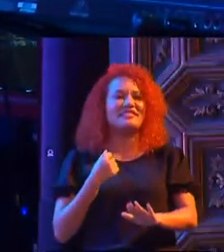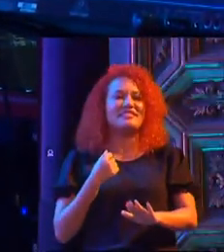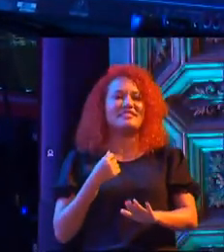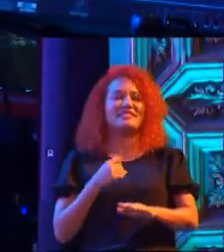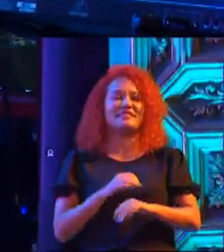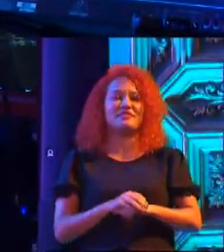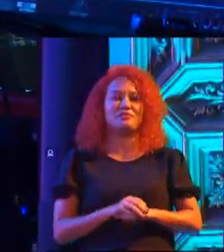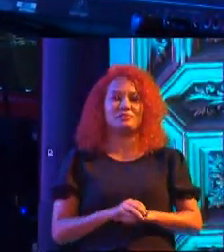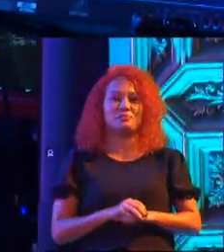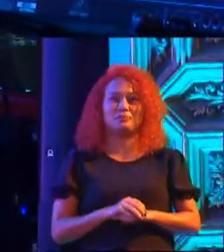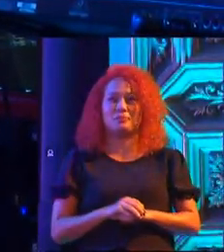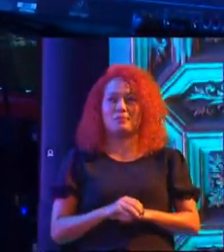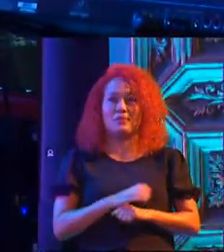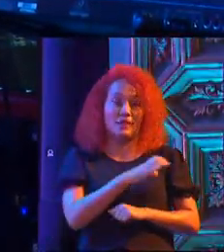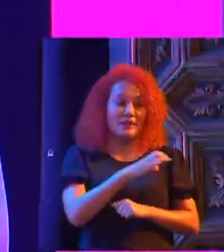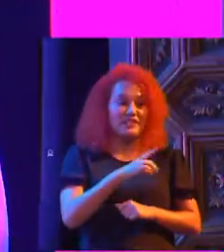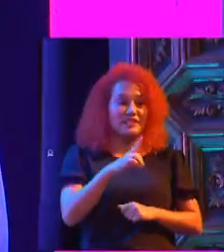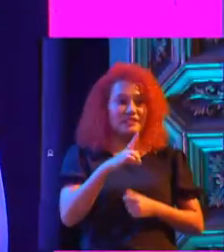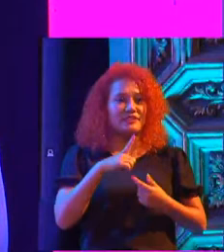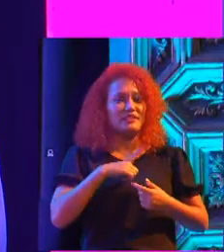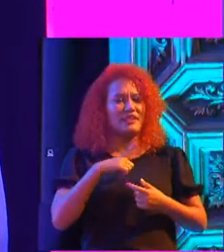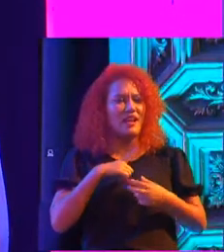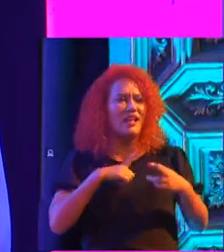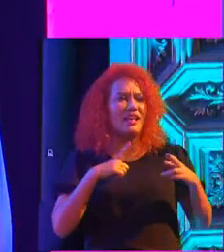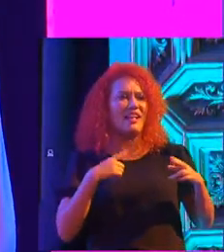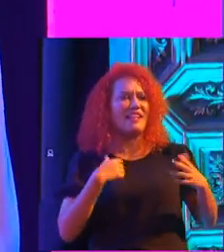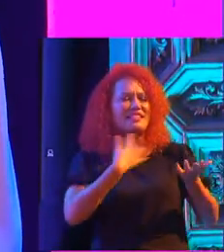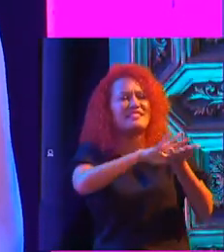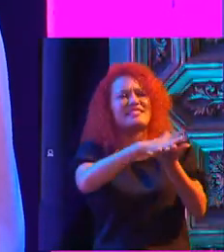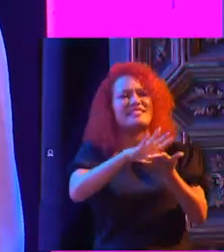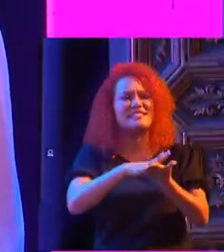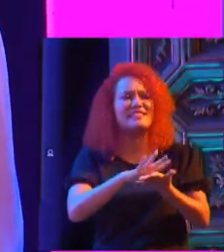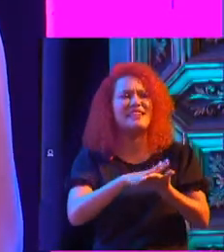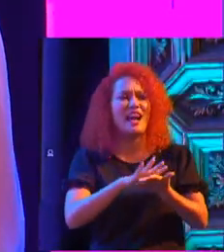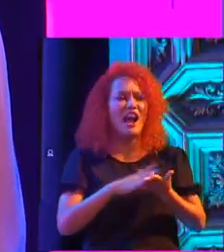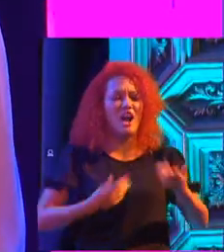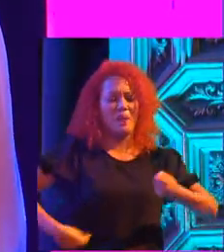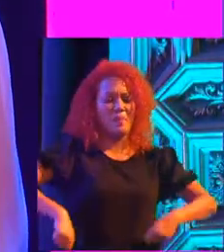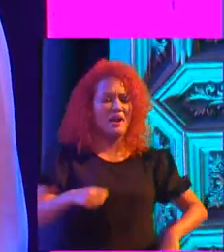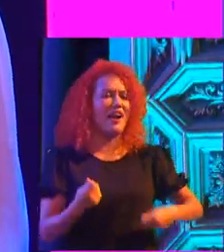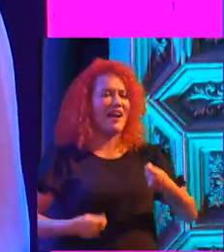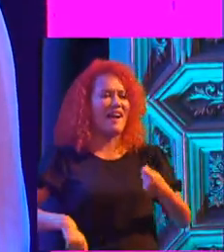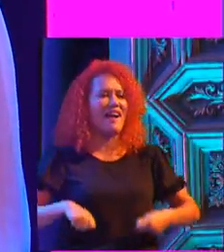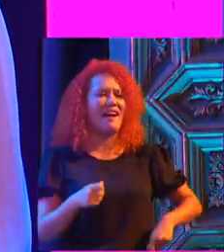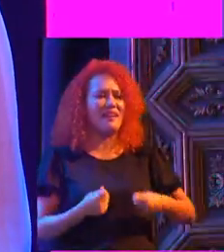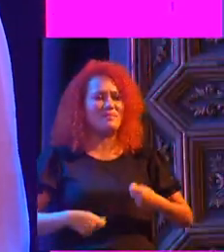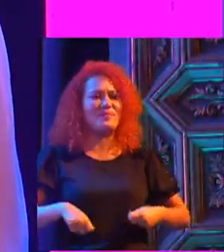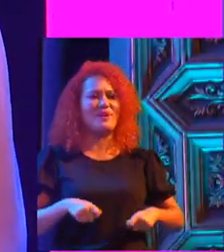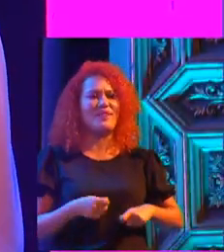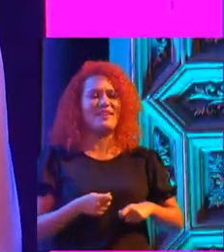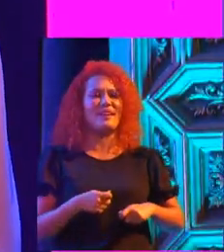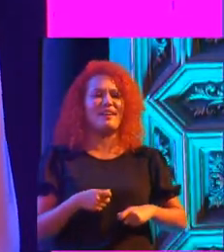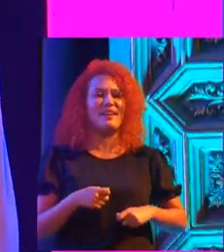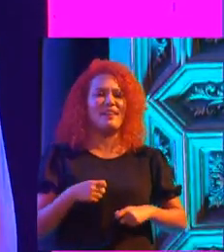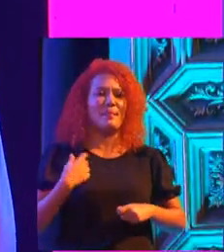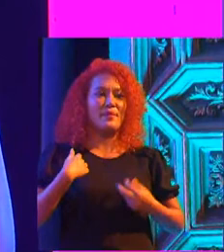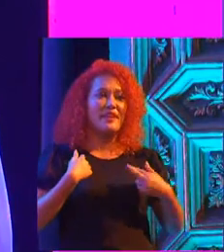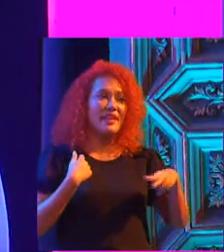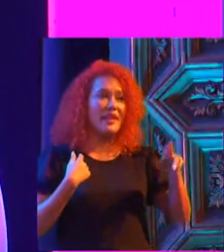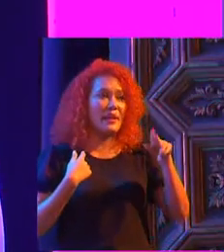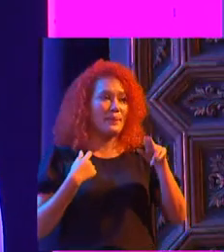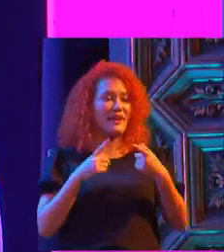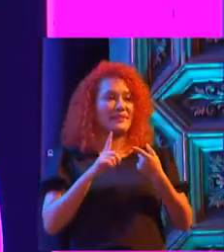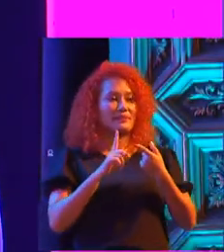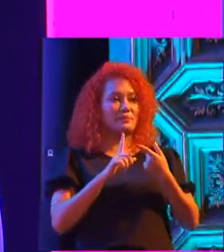álbum, ele vem de muitos encontros de roda de samba, de roda de carimbó, que me levou a minha irmã de santo,